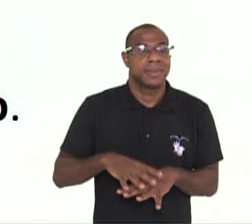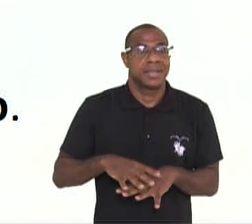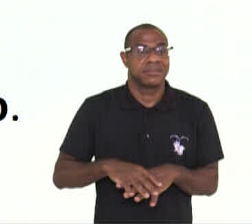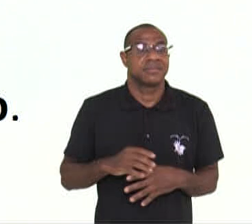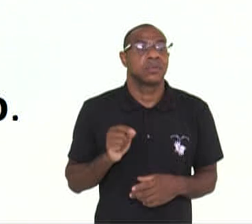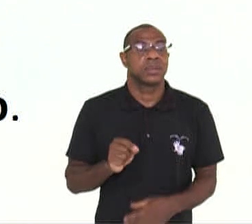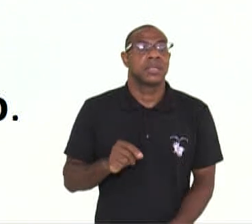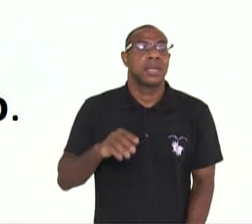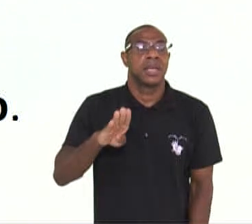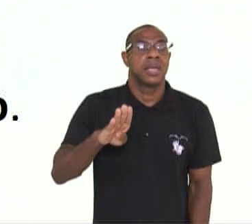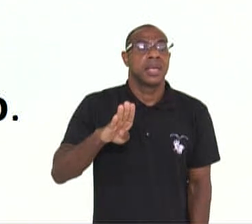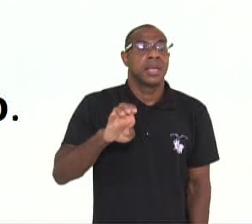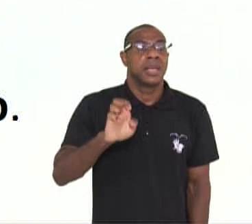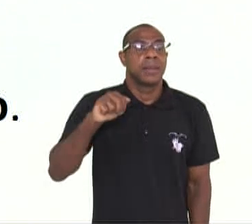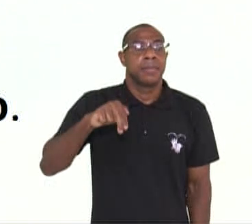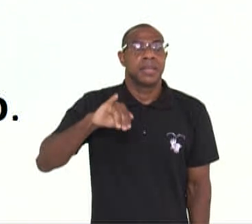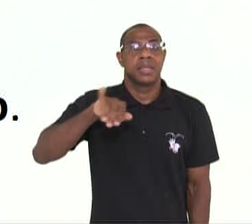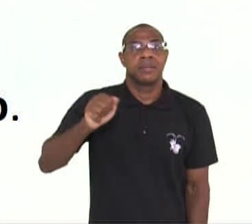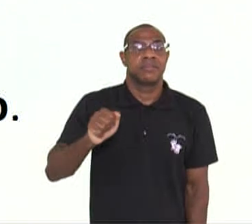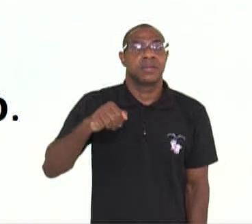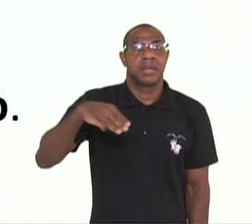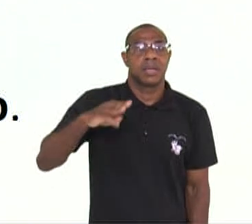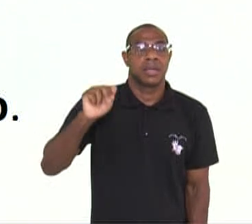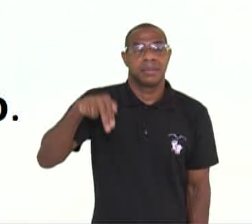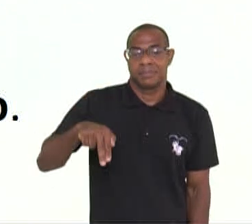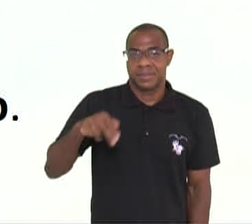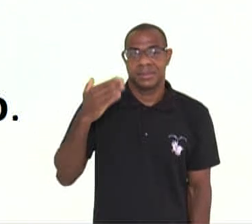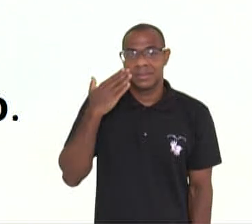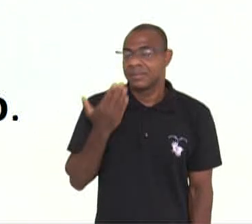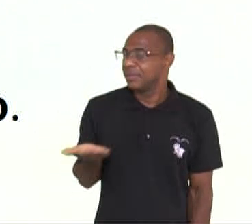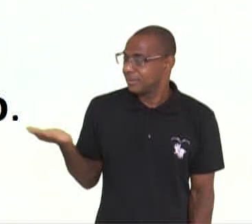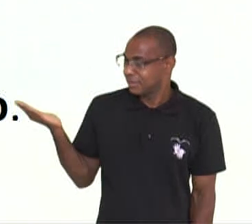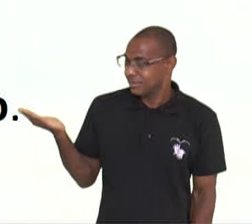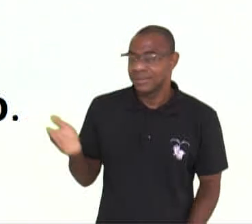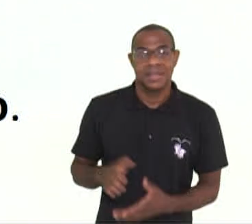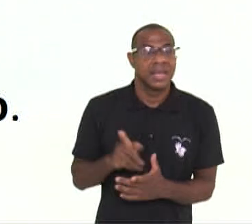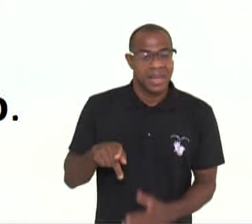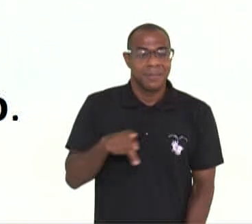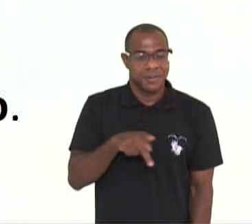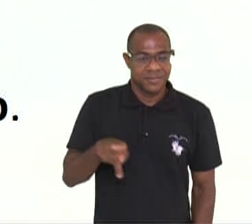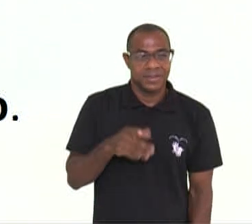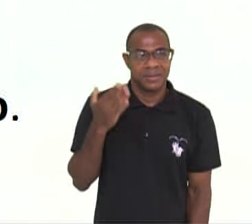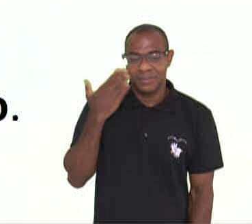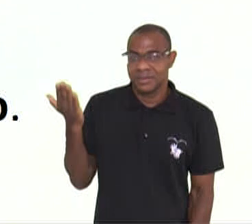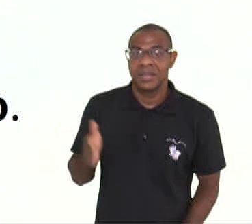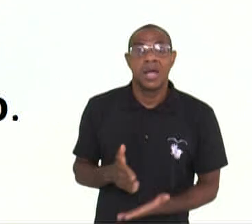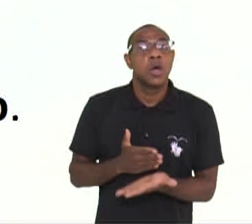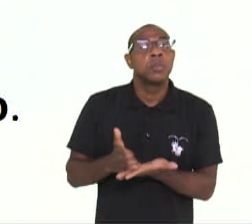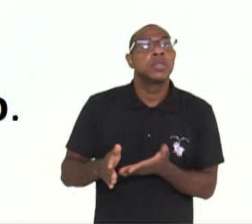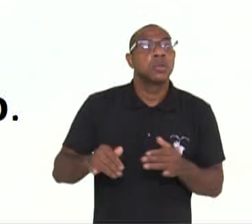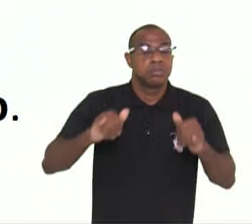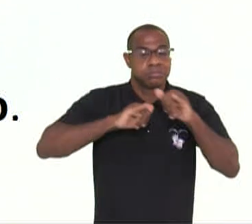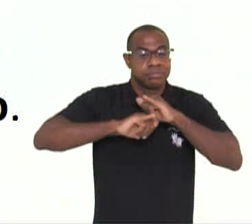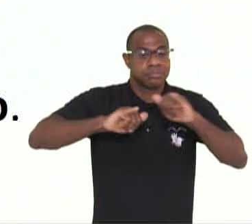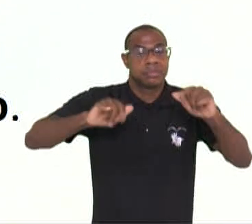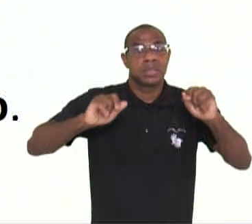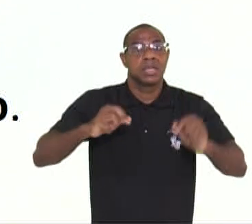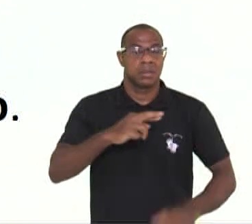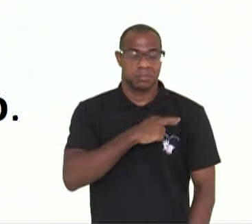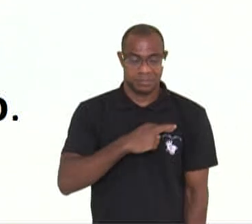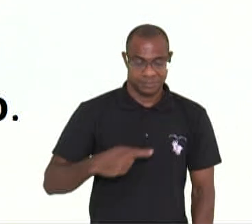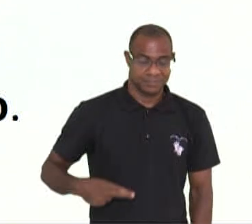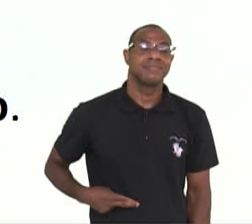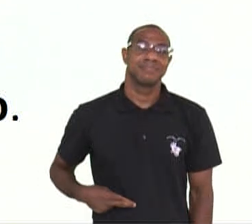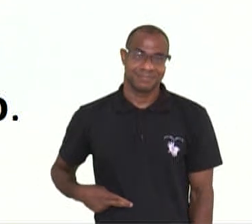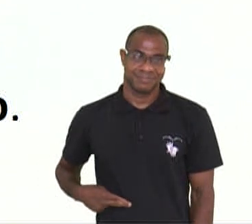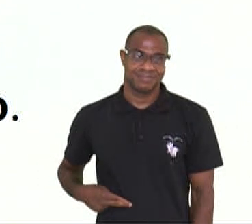Janeiro. A Escola Militar da Praia Vermelha e o Benjamin Constant passaram a divulgar o republicanismo entre os